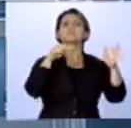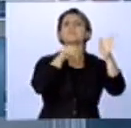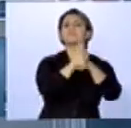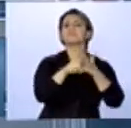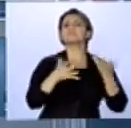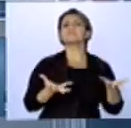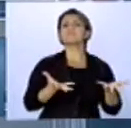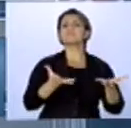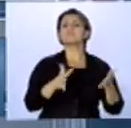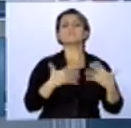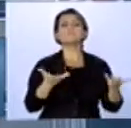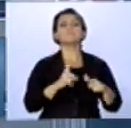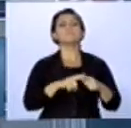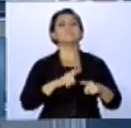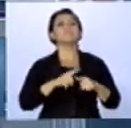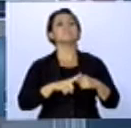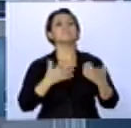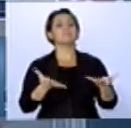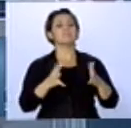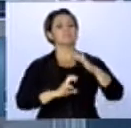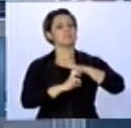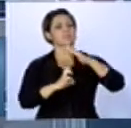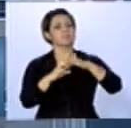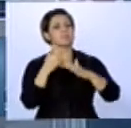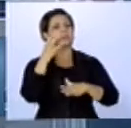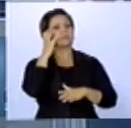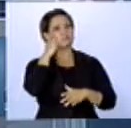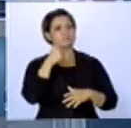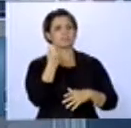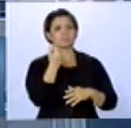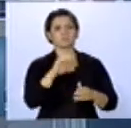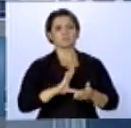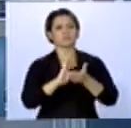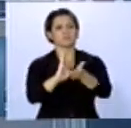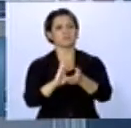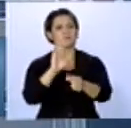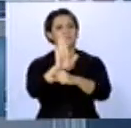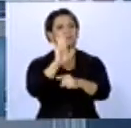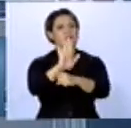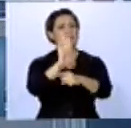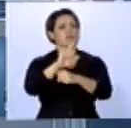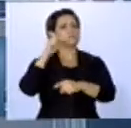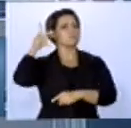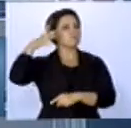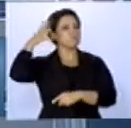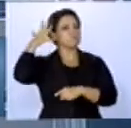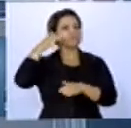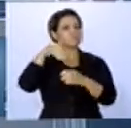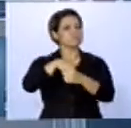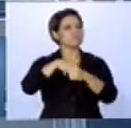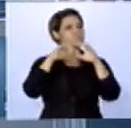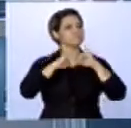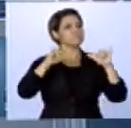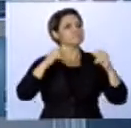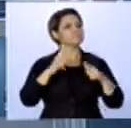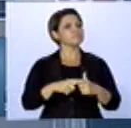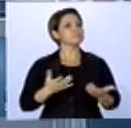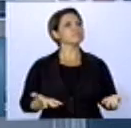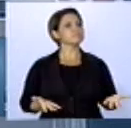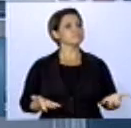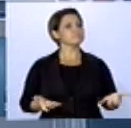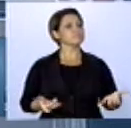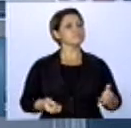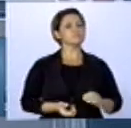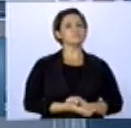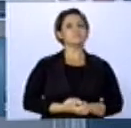qual fundamento pelo qual as empresas duas por uma campanha política eu sinto falta que na tarde de hoje